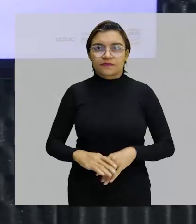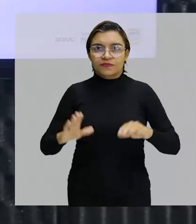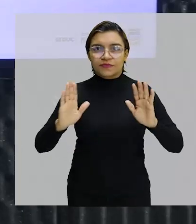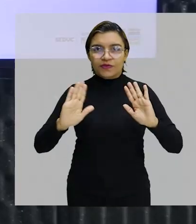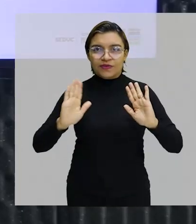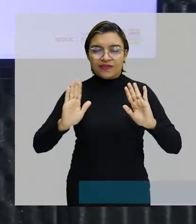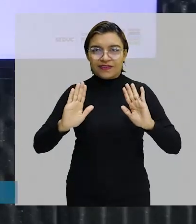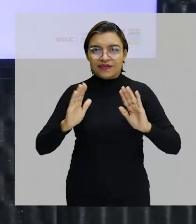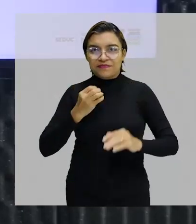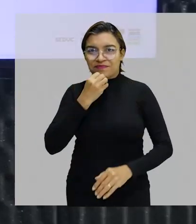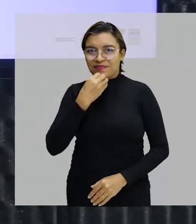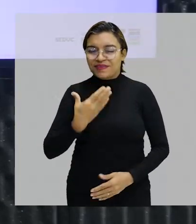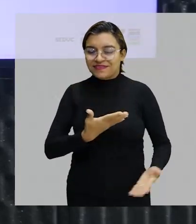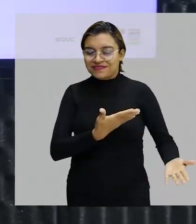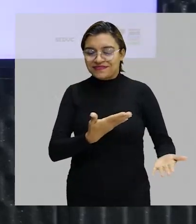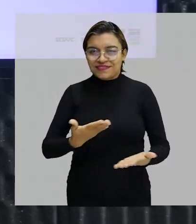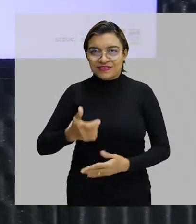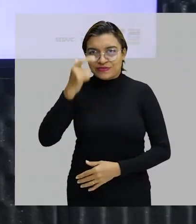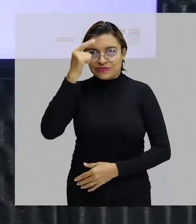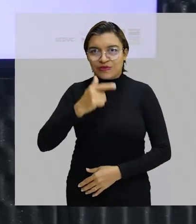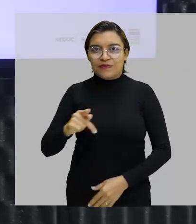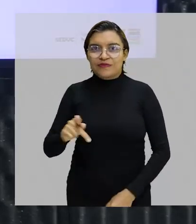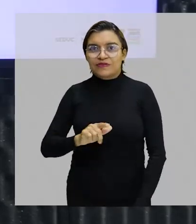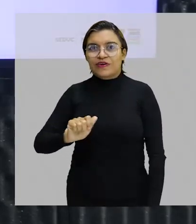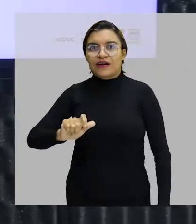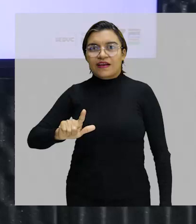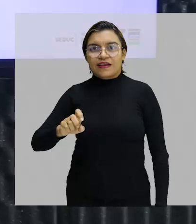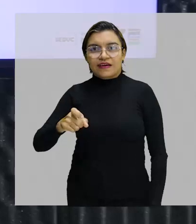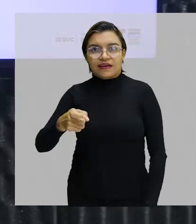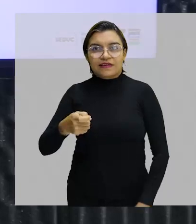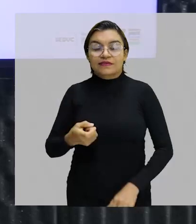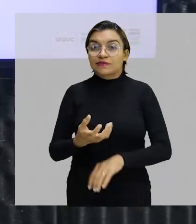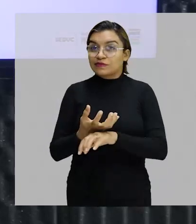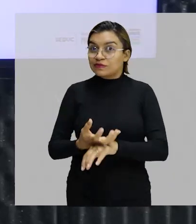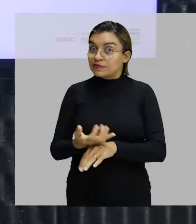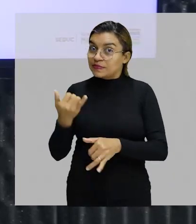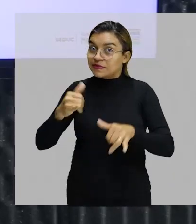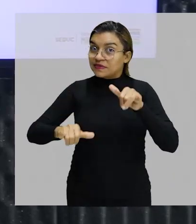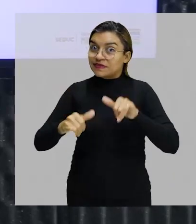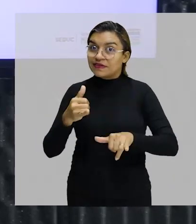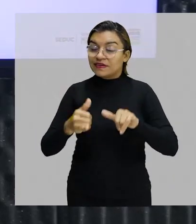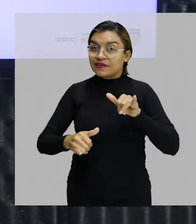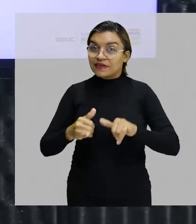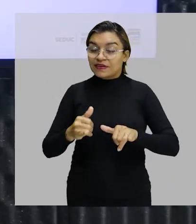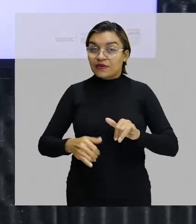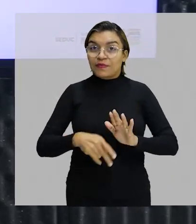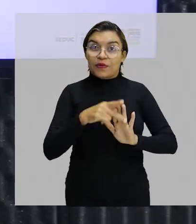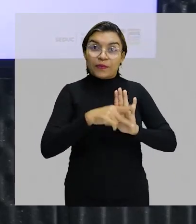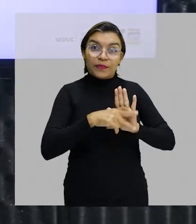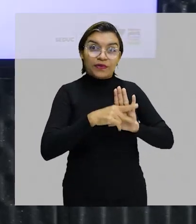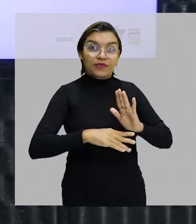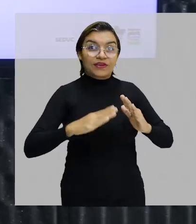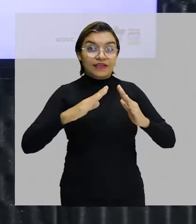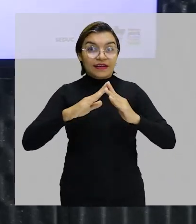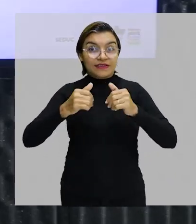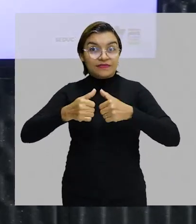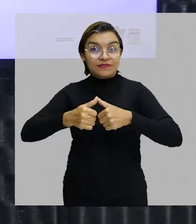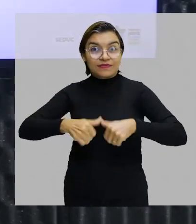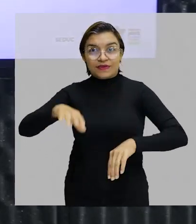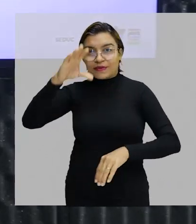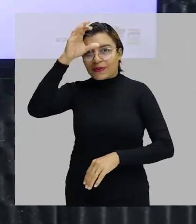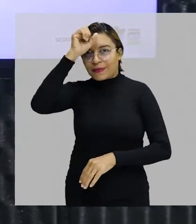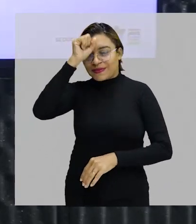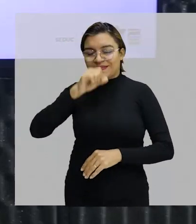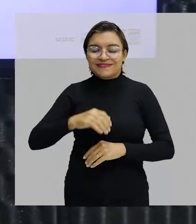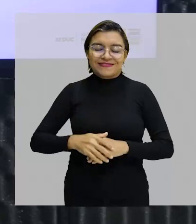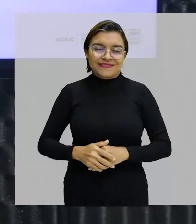Olá, turma, sejam todos bem-vindos, professor Alex, disciplina Química, mais uma aula do nosso projeto Fique em Casa Aprendendo.